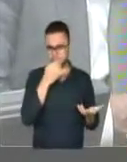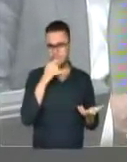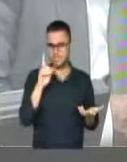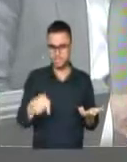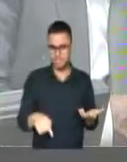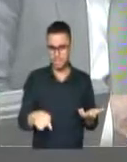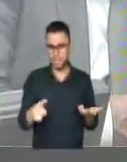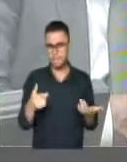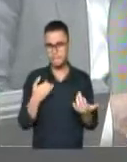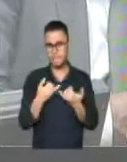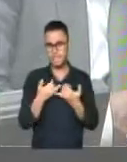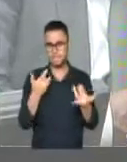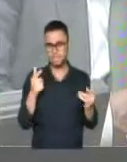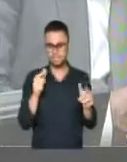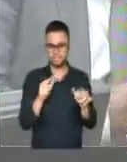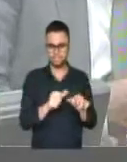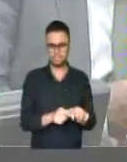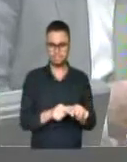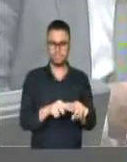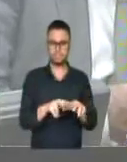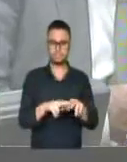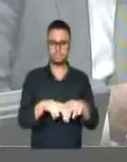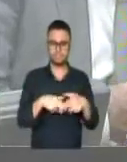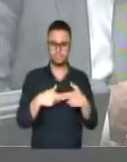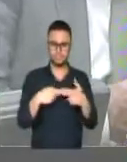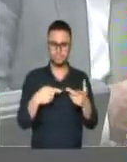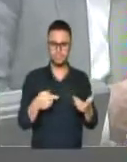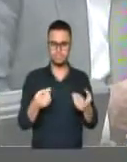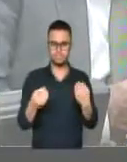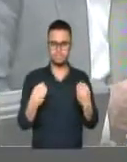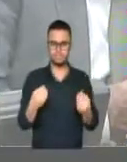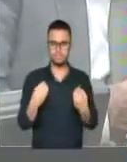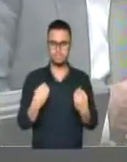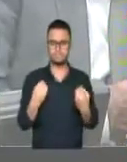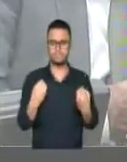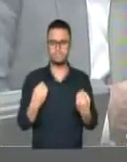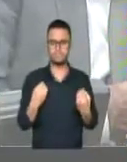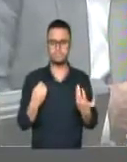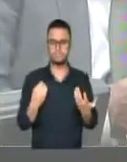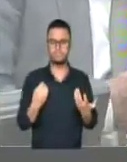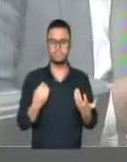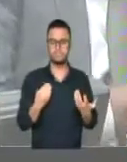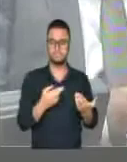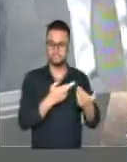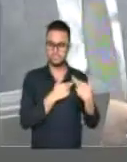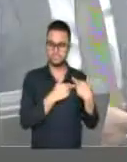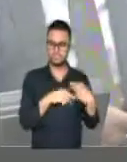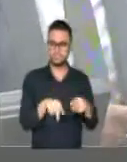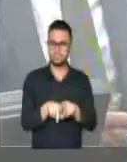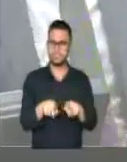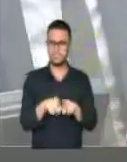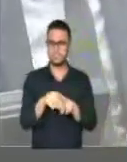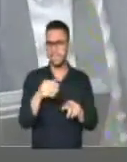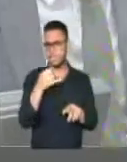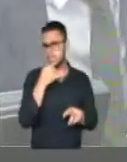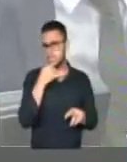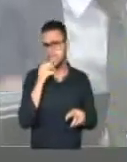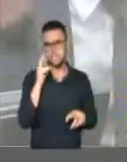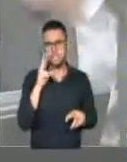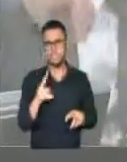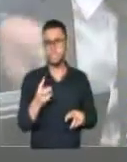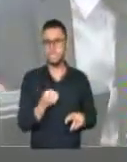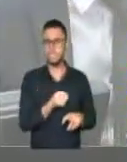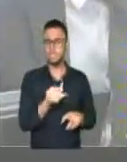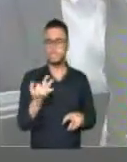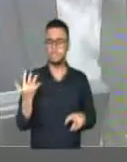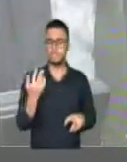muito apequenado diante da tarefa, é muito deprimente até você ter um quórum tão